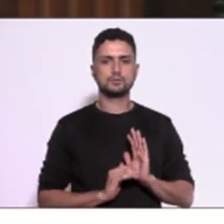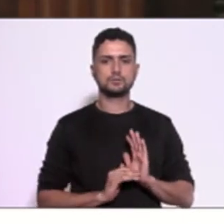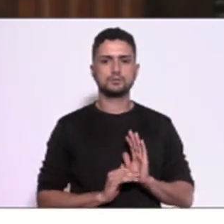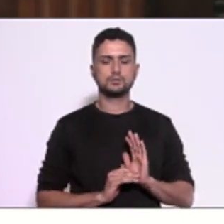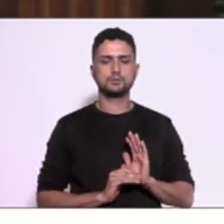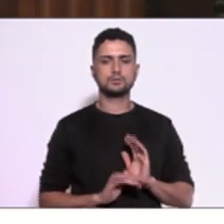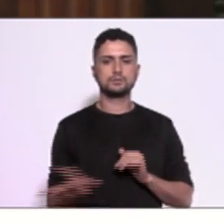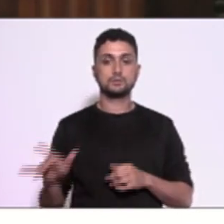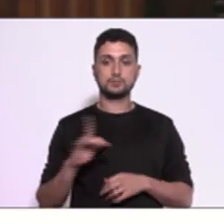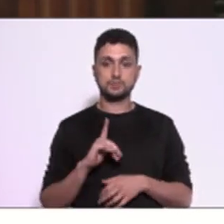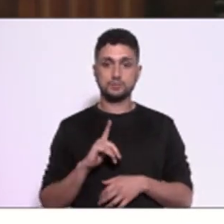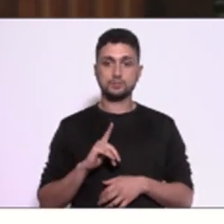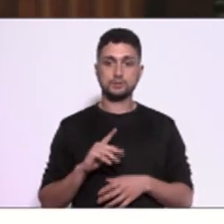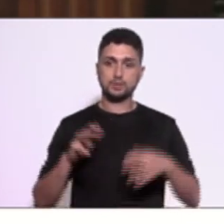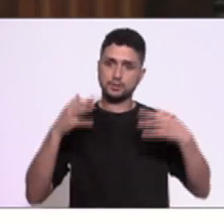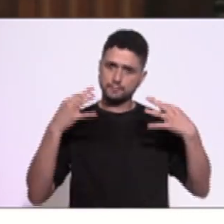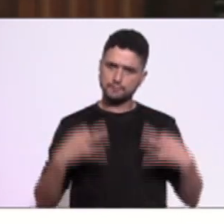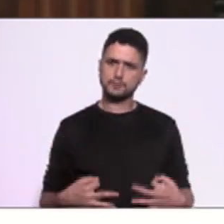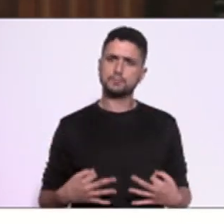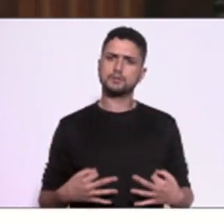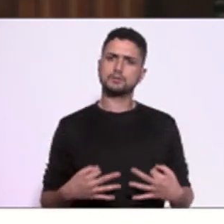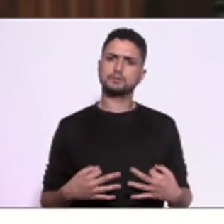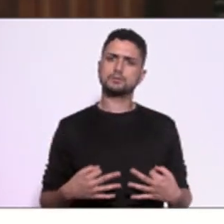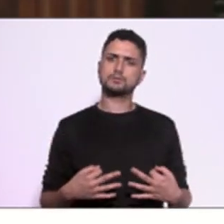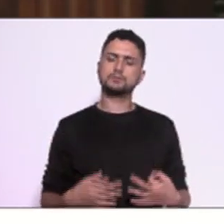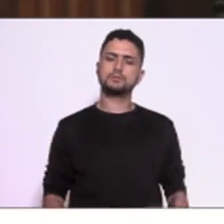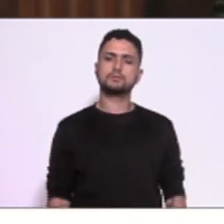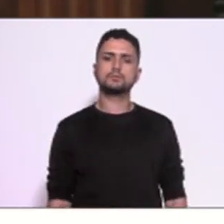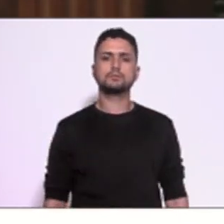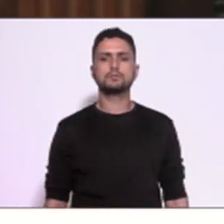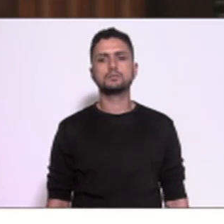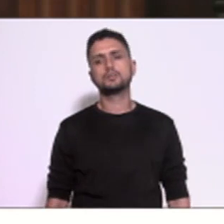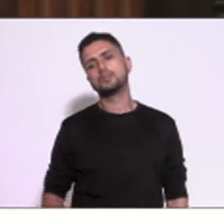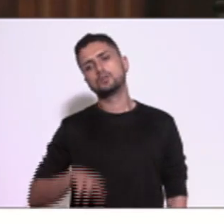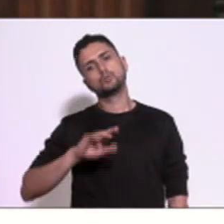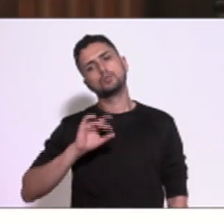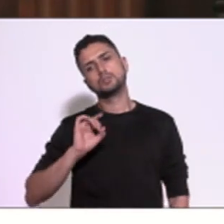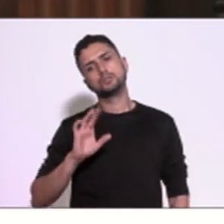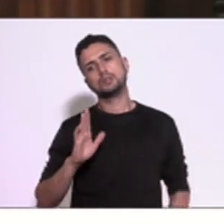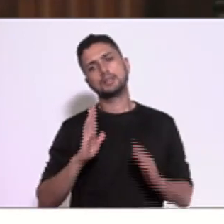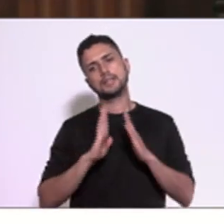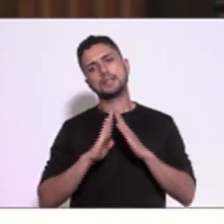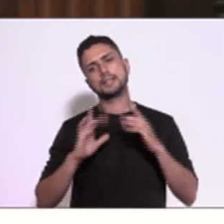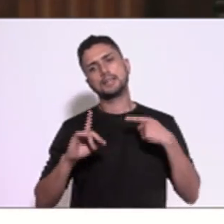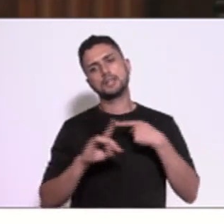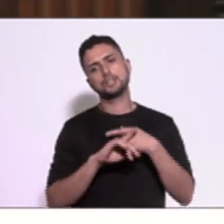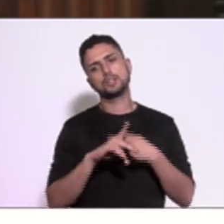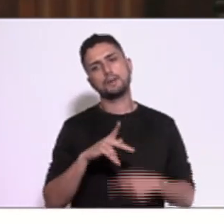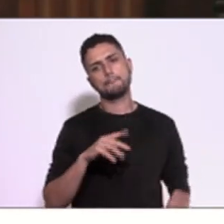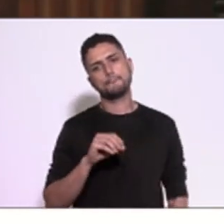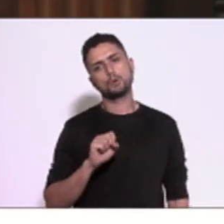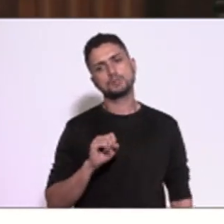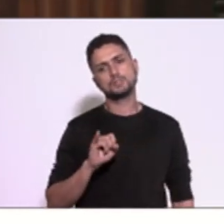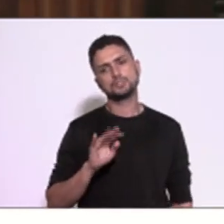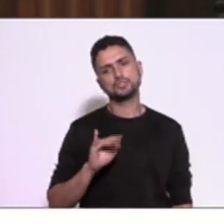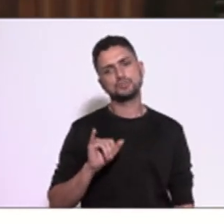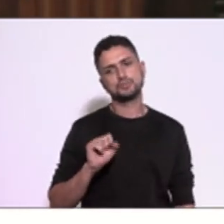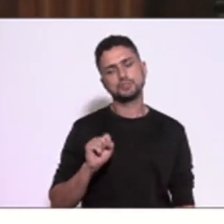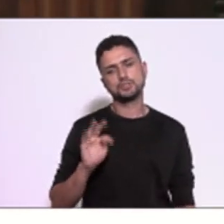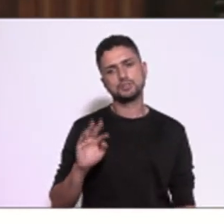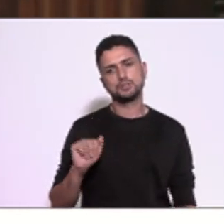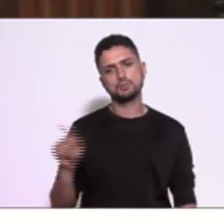de afirmação, não apenas da Igreja Positivista, mas sobretudo do Templo